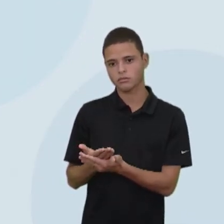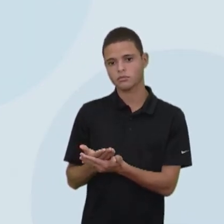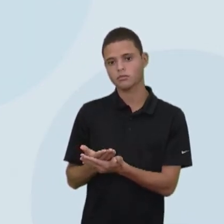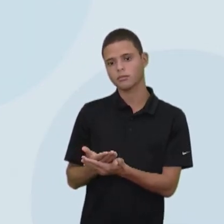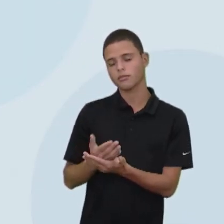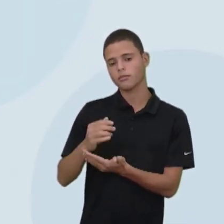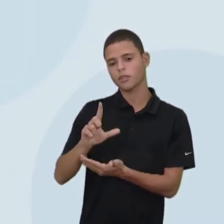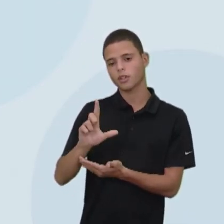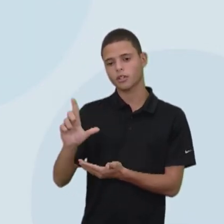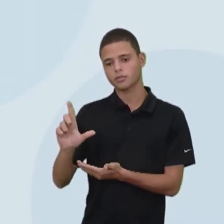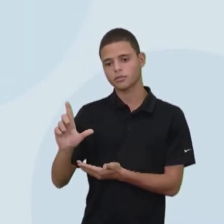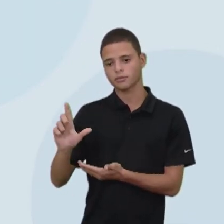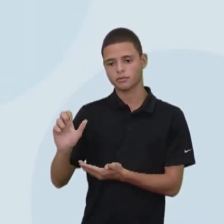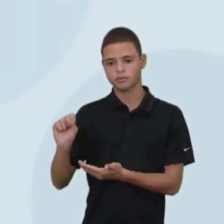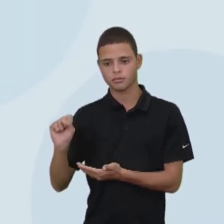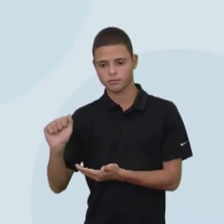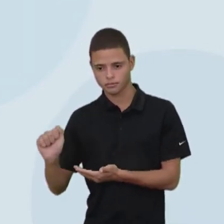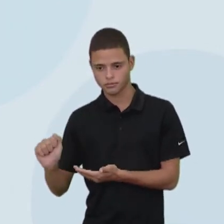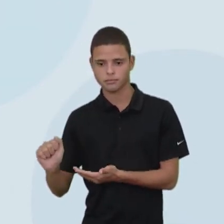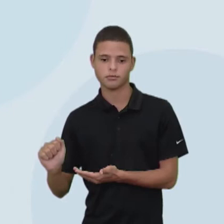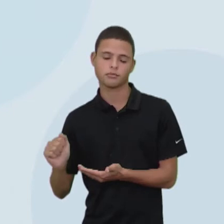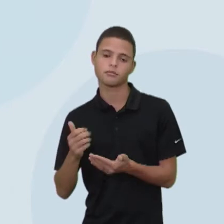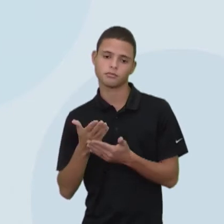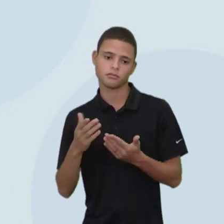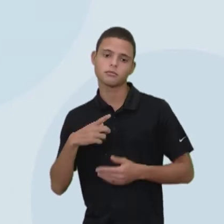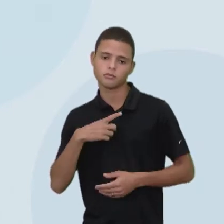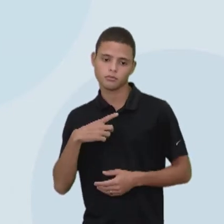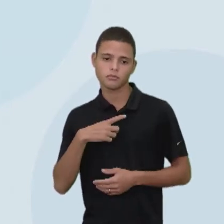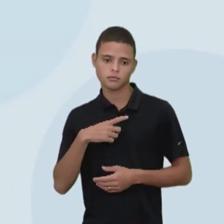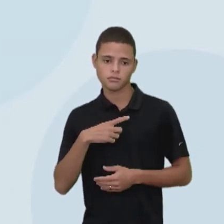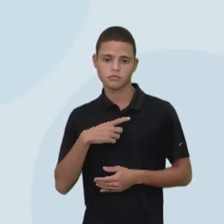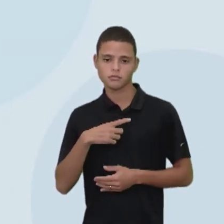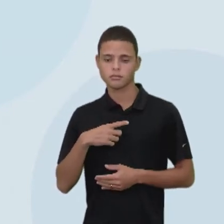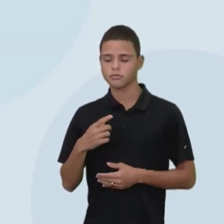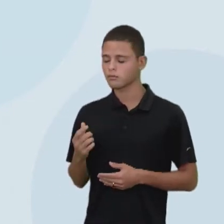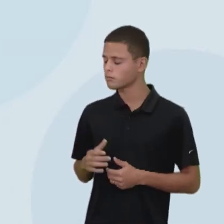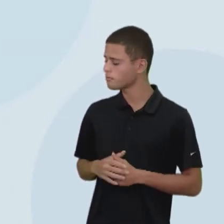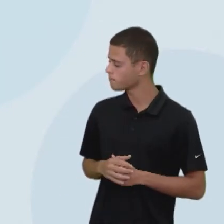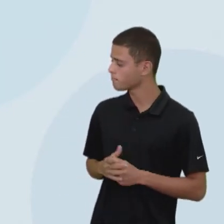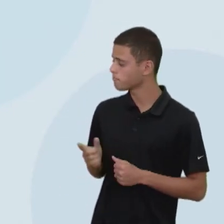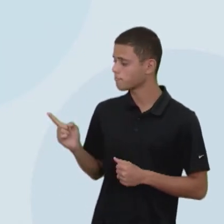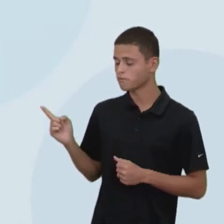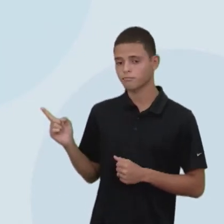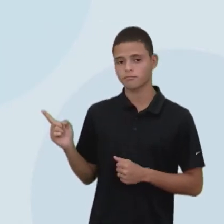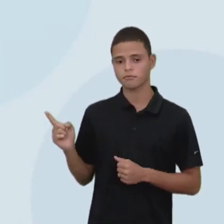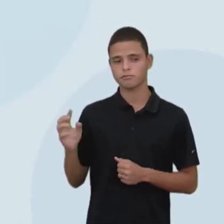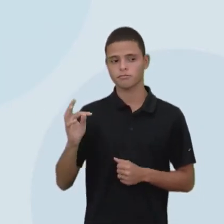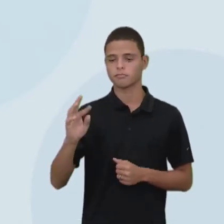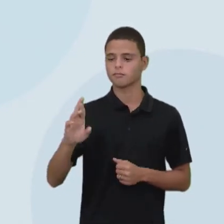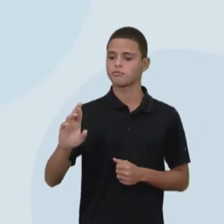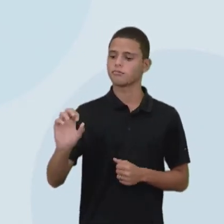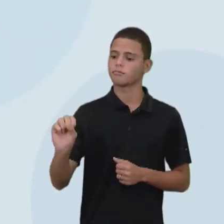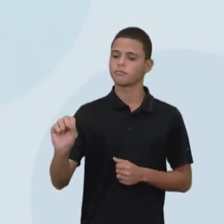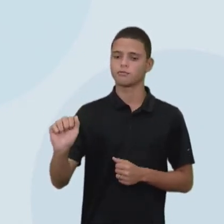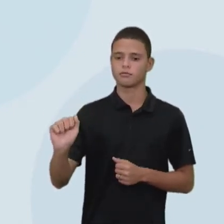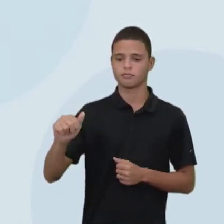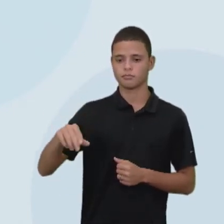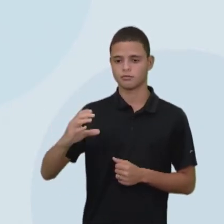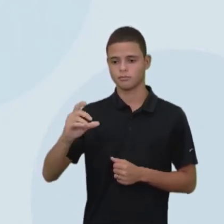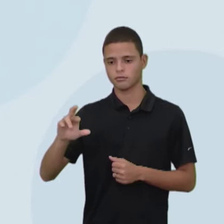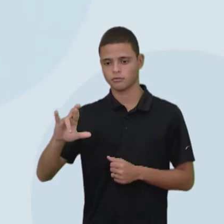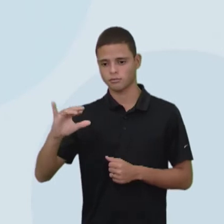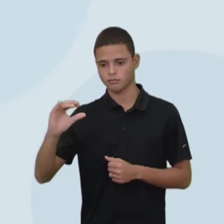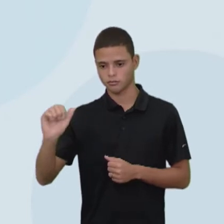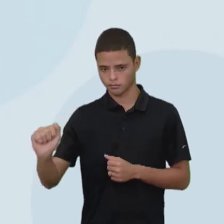RNAs mensageiros da vida, né? Então a gente tem aí, olha, uma baixa transcrição de serotonina. Com essa